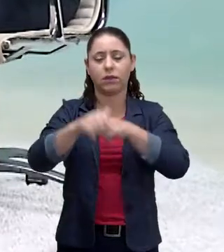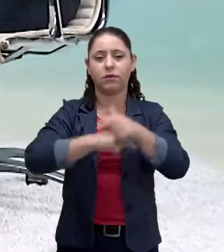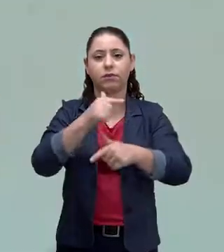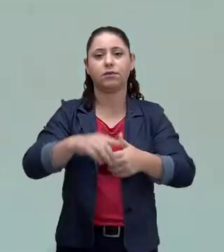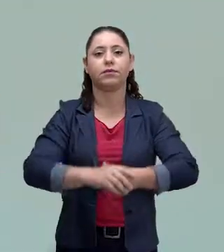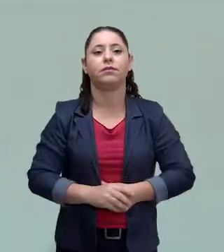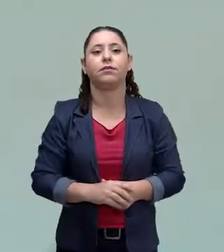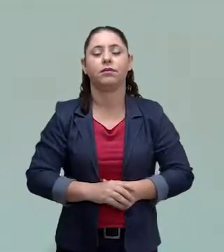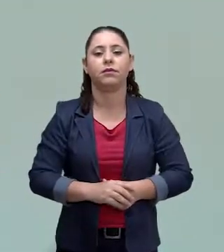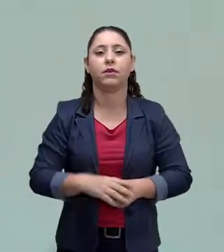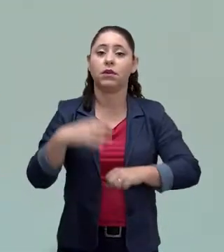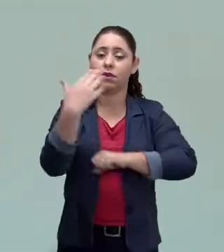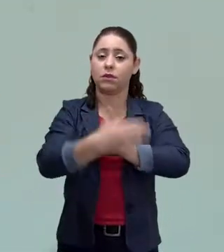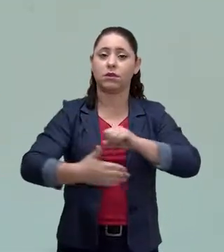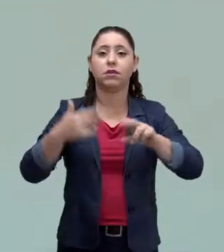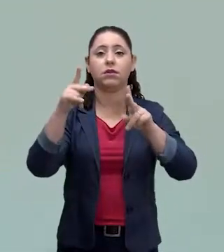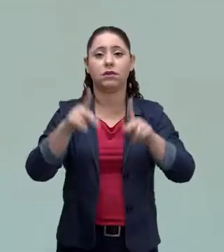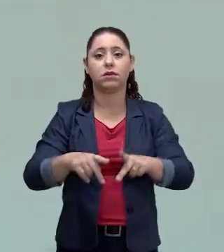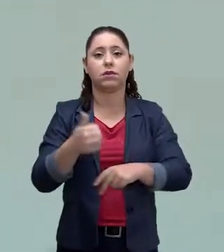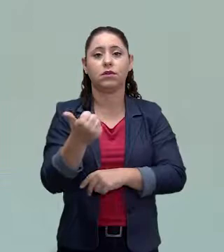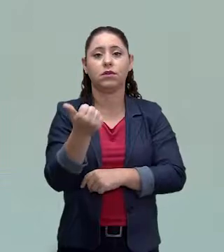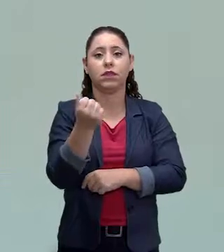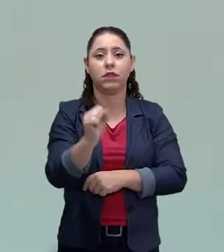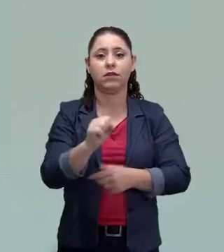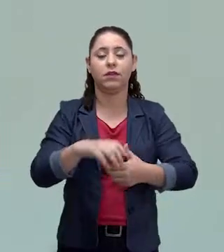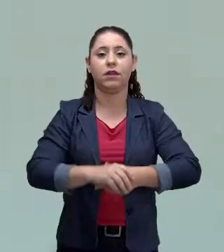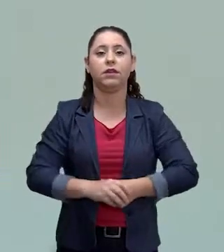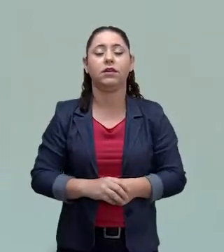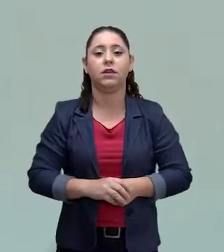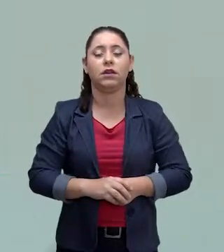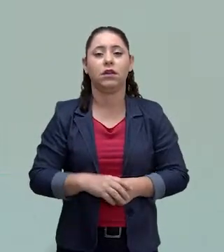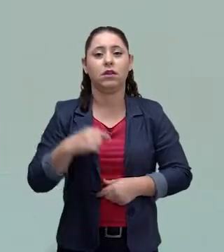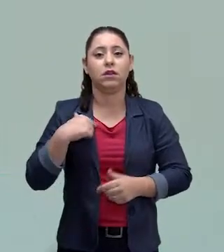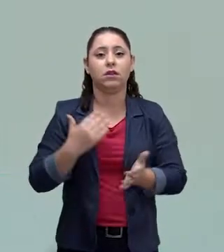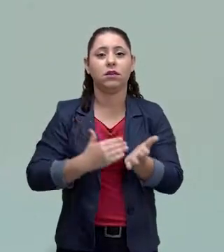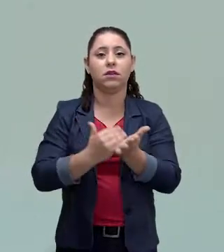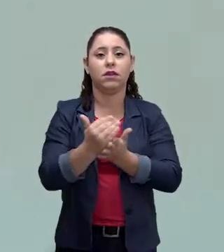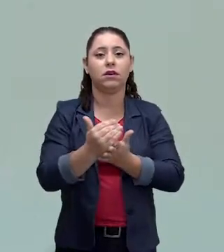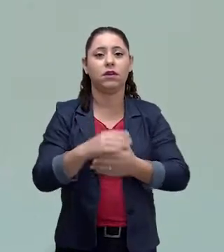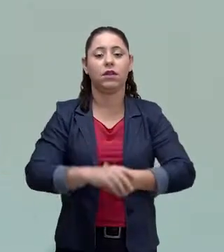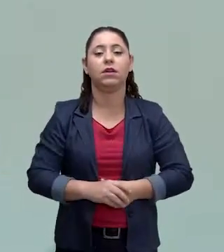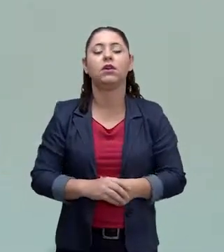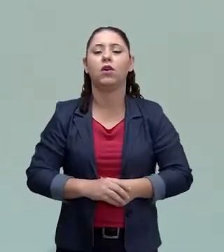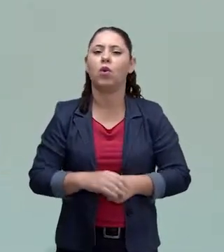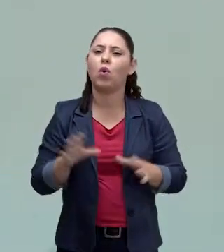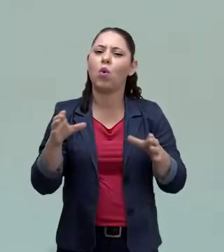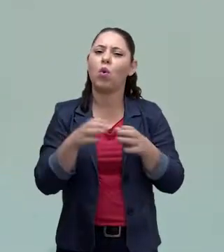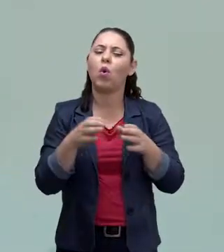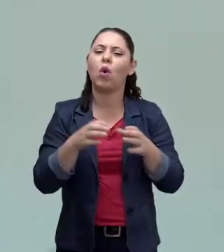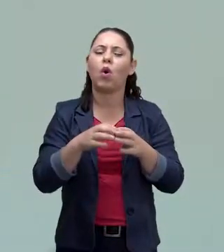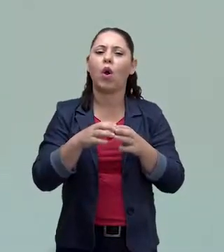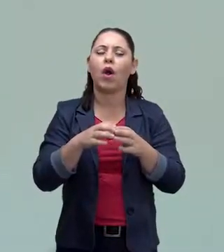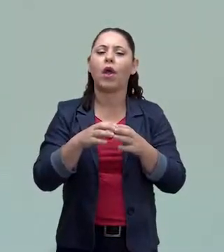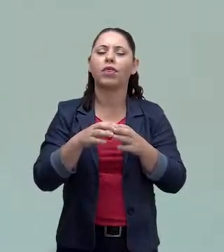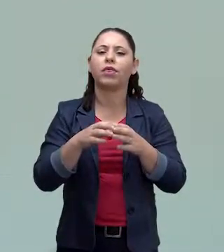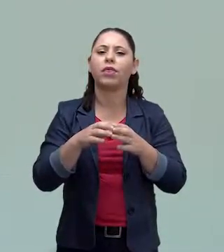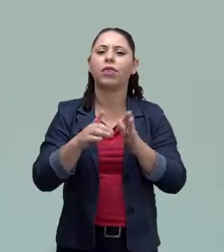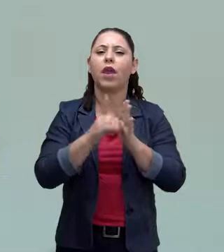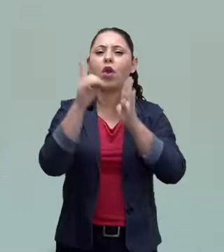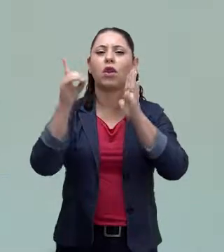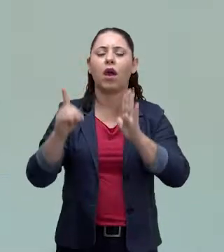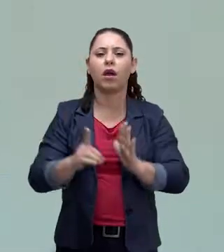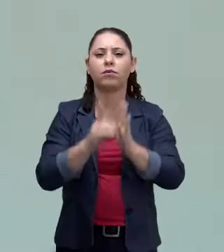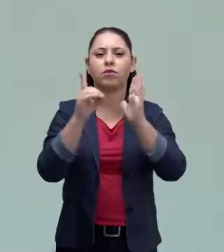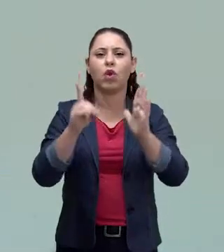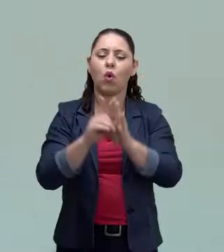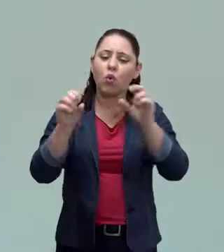passou. Eu sou defensora pública há 18 anos. Eu comecei numa comarca bem pequena, chamada Deodápolis, passei por